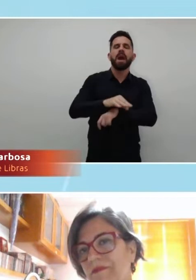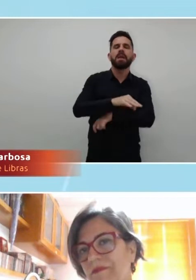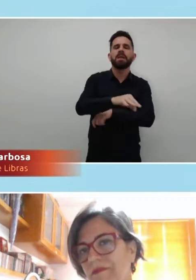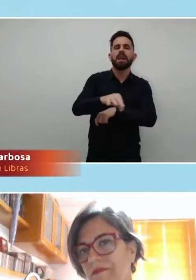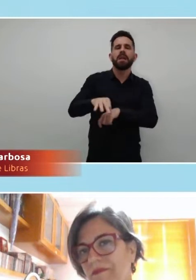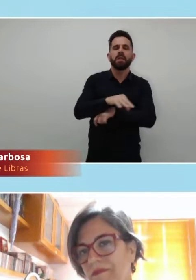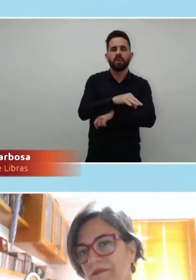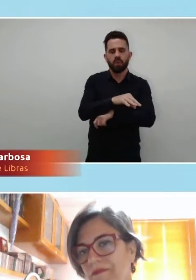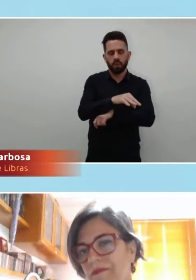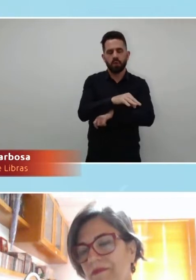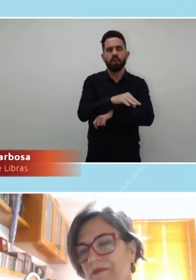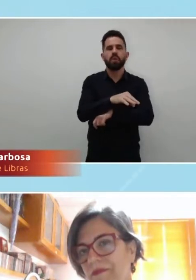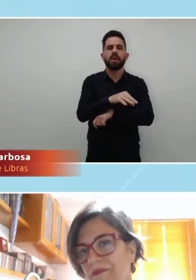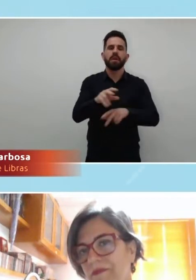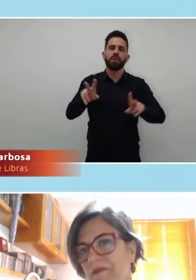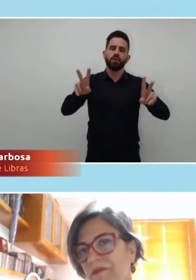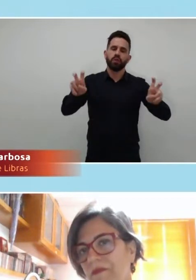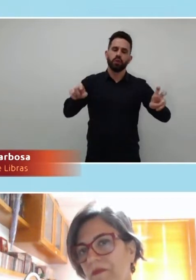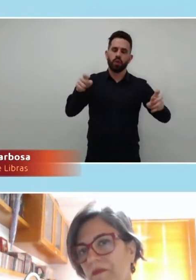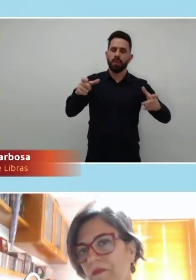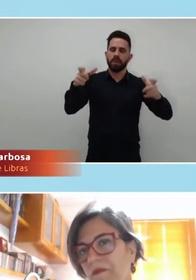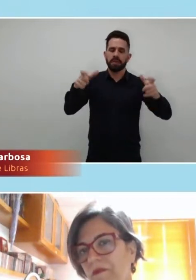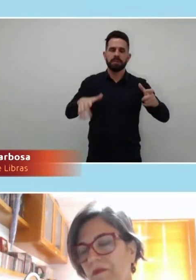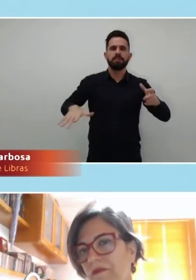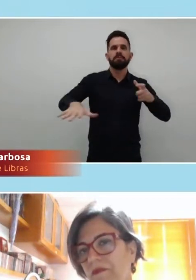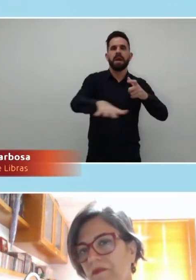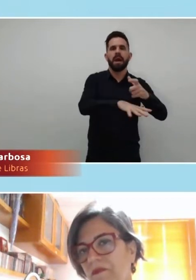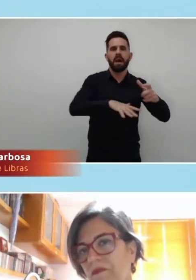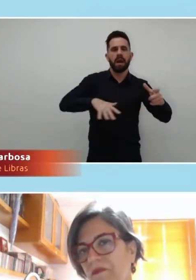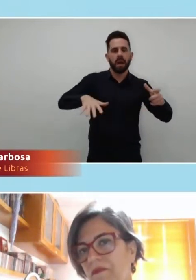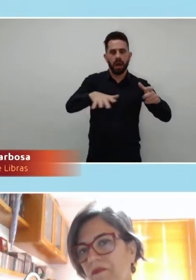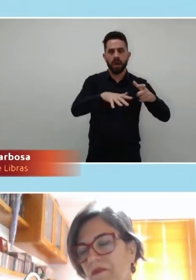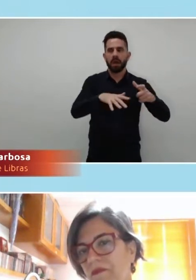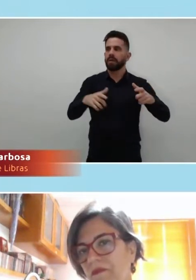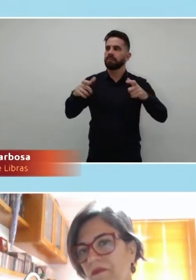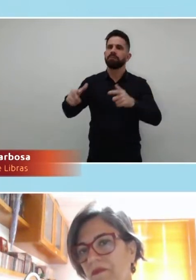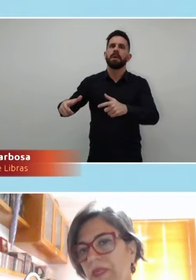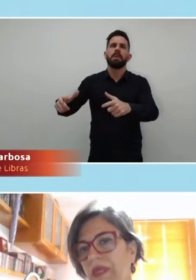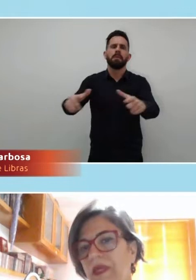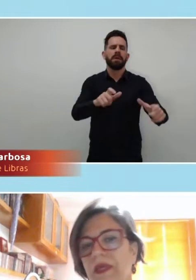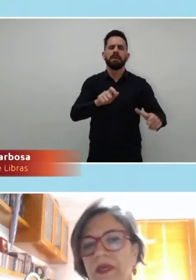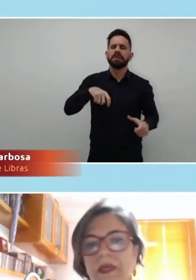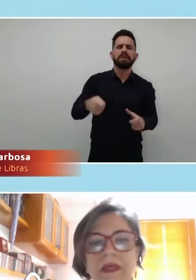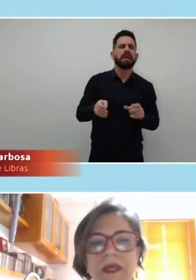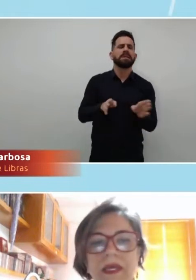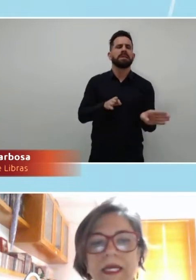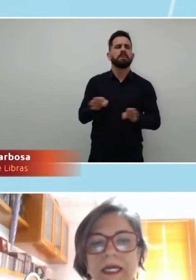espaços físicos, aos ambientes, o que é acessibilidade nesses locais?